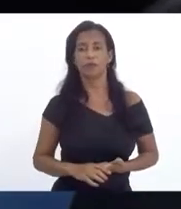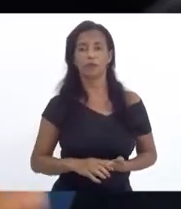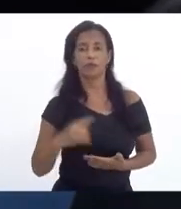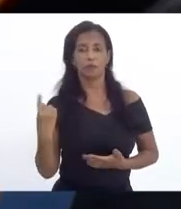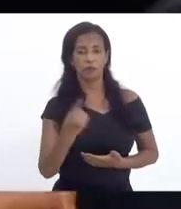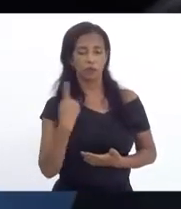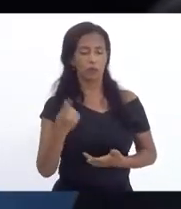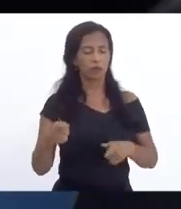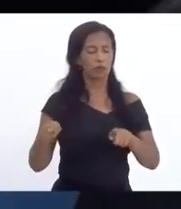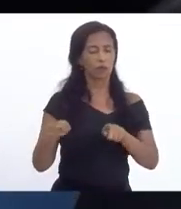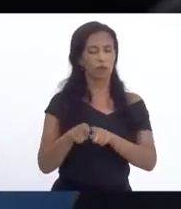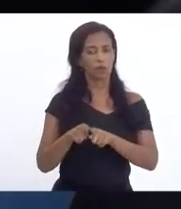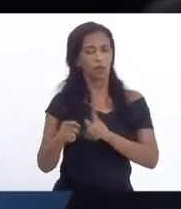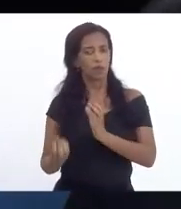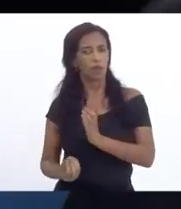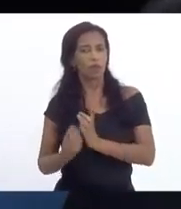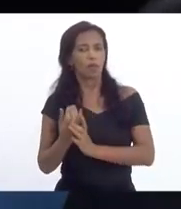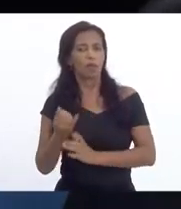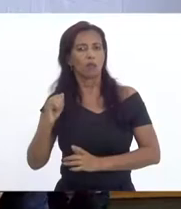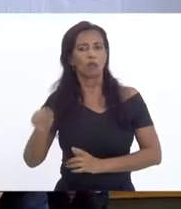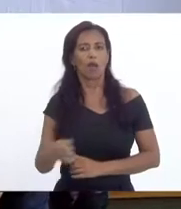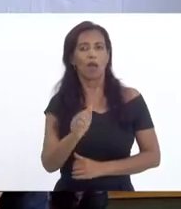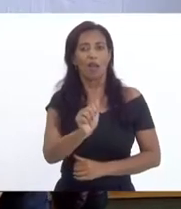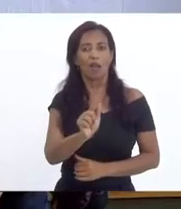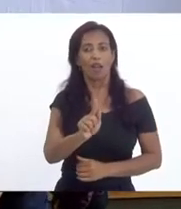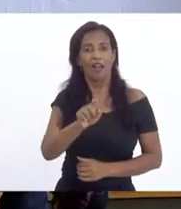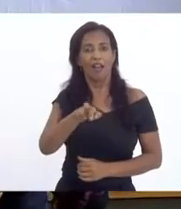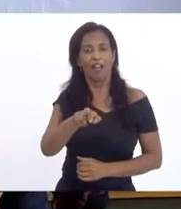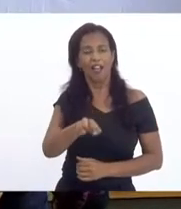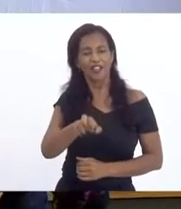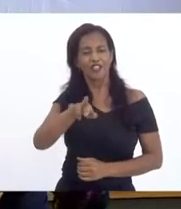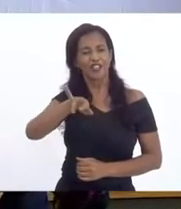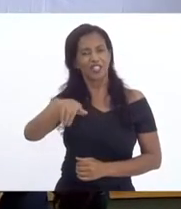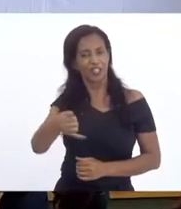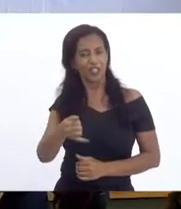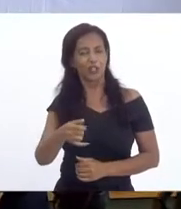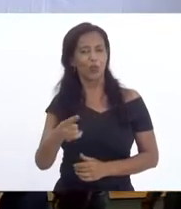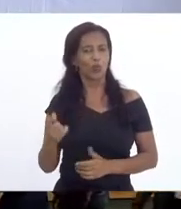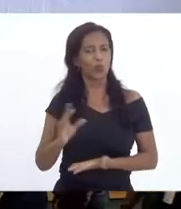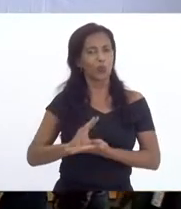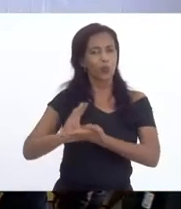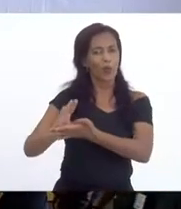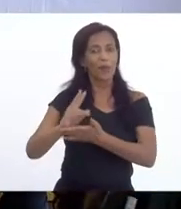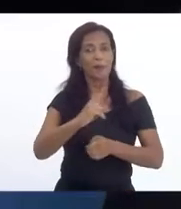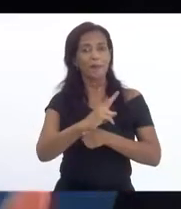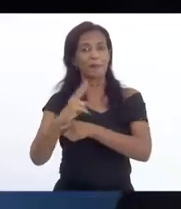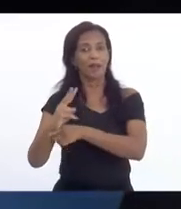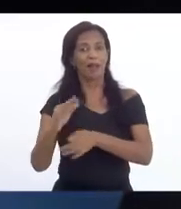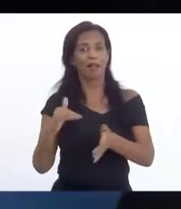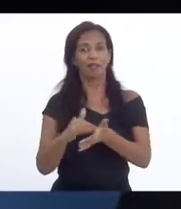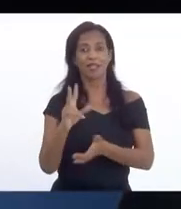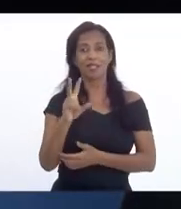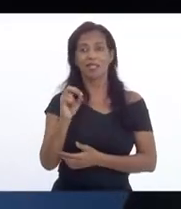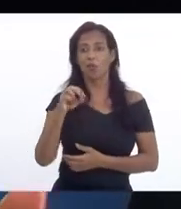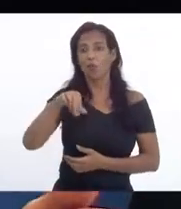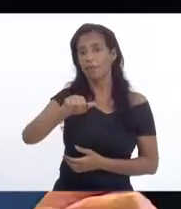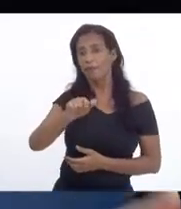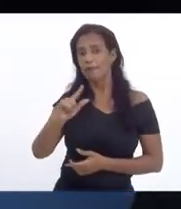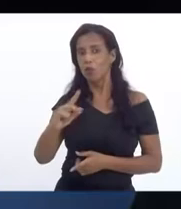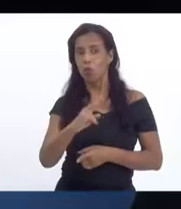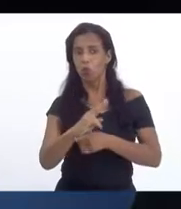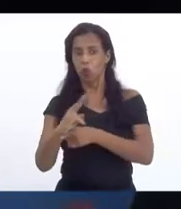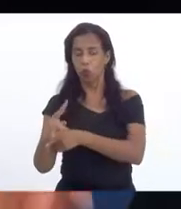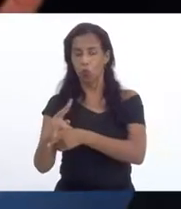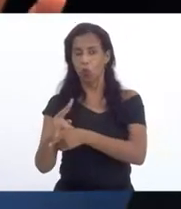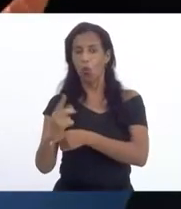também criamos a possibilidade da AGRIO, da Agência de Fomento do Estado, conceder empréstimos de até R$50 mil, com um ano